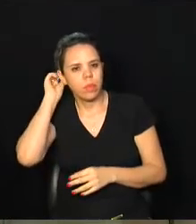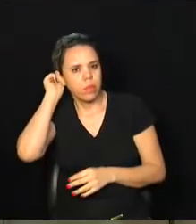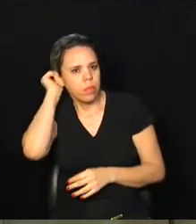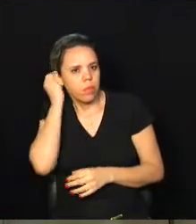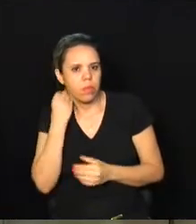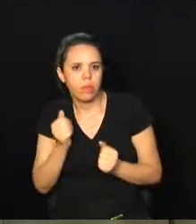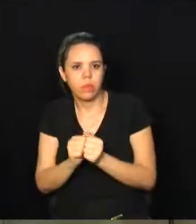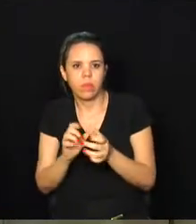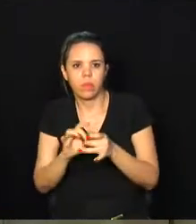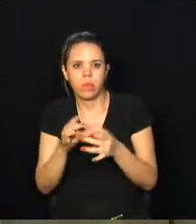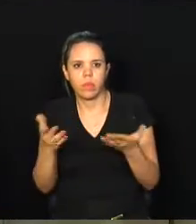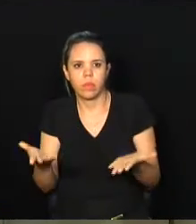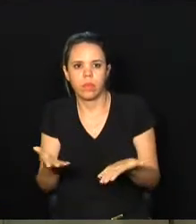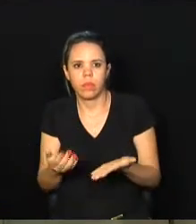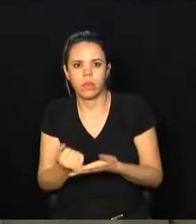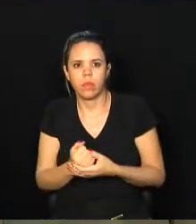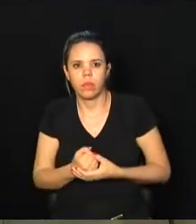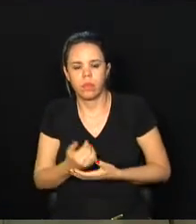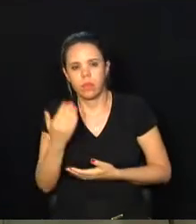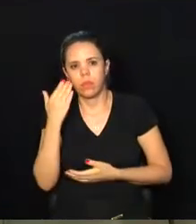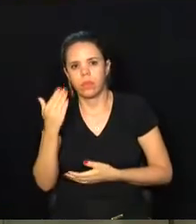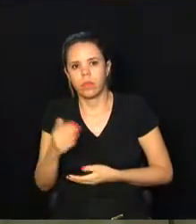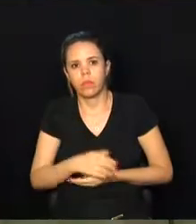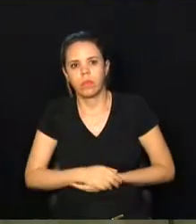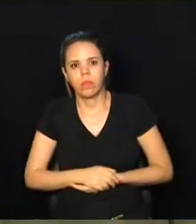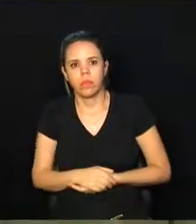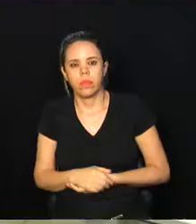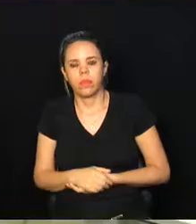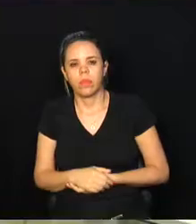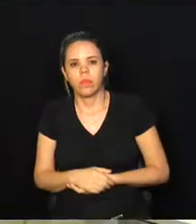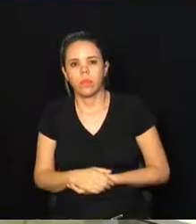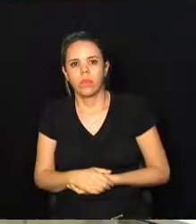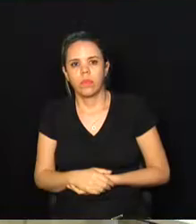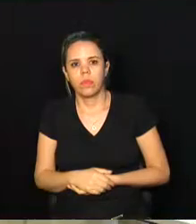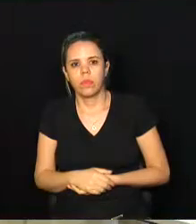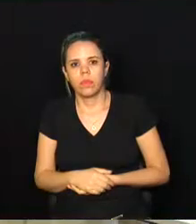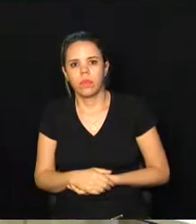aí à disposição para colaborar. Obrigada.